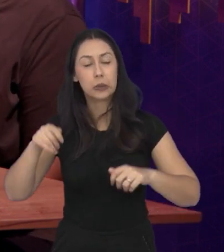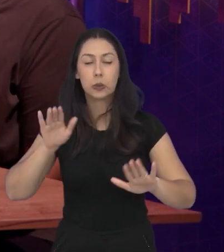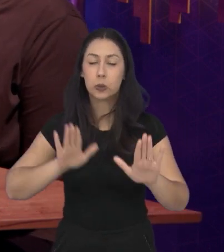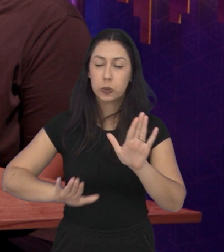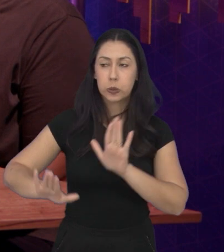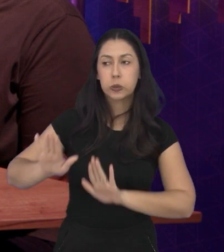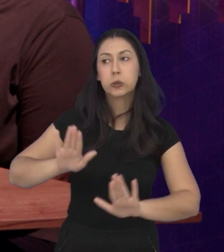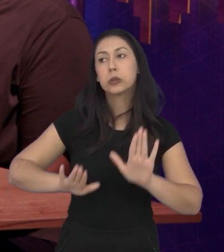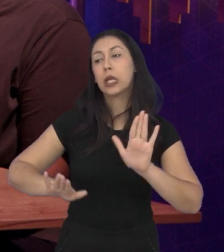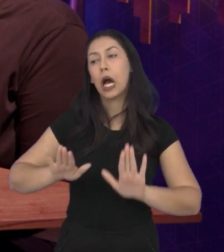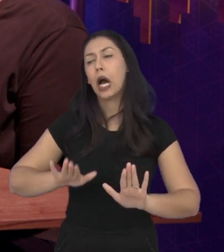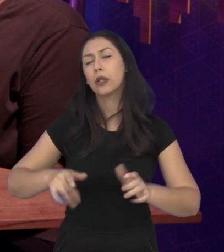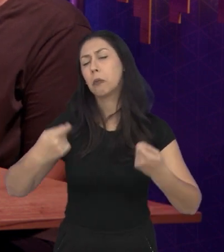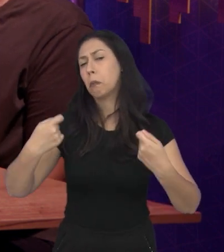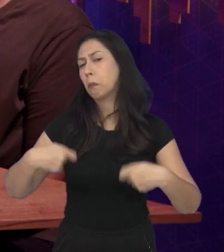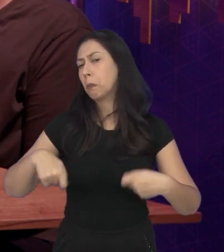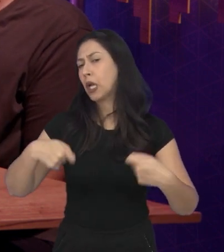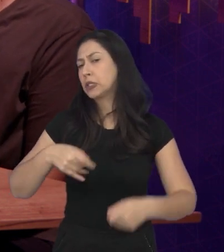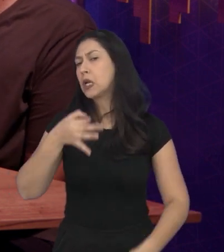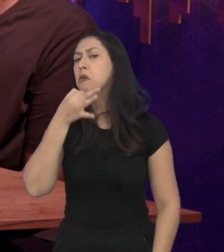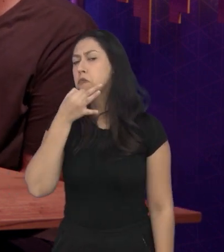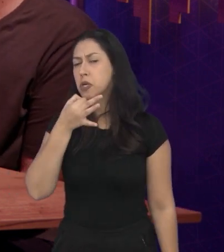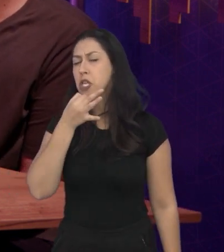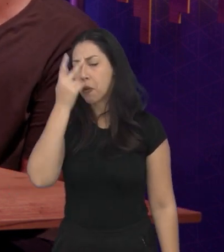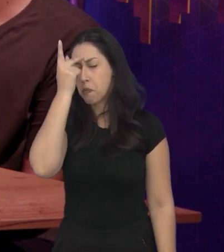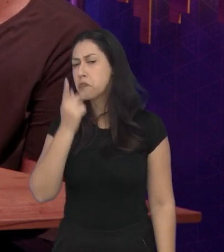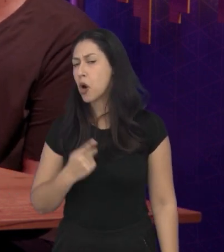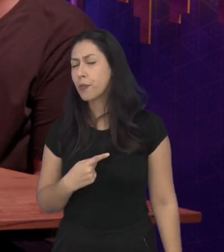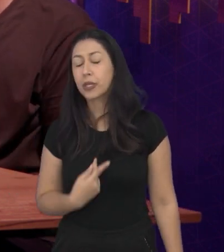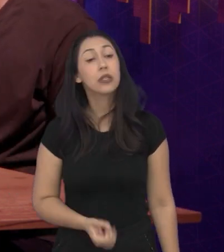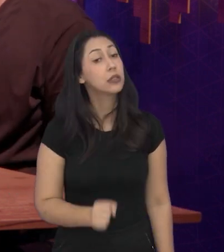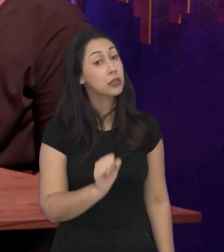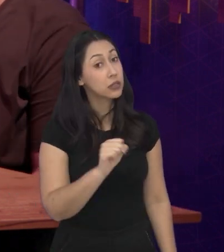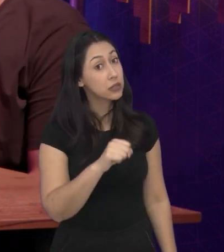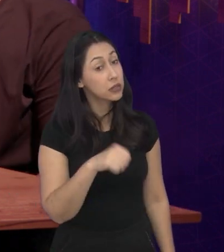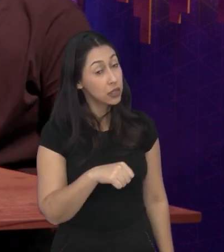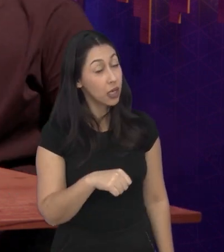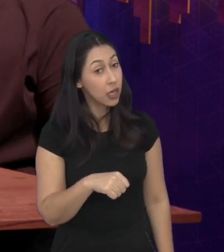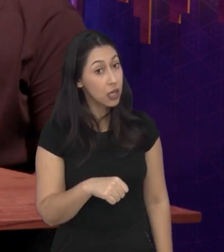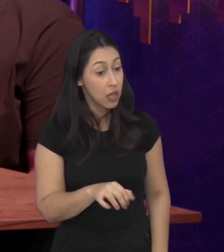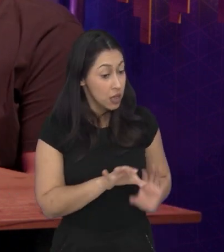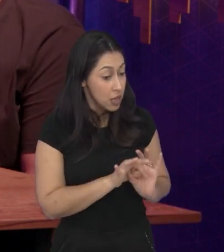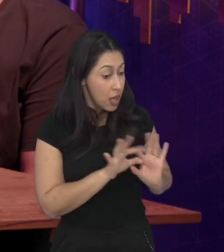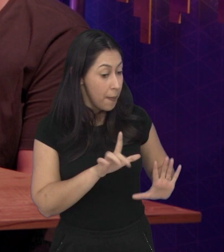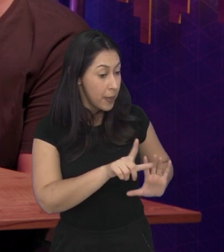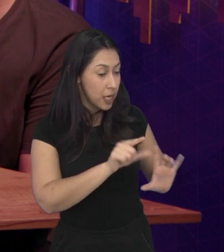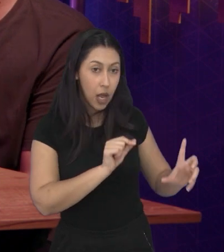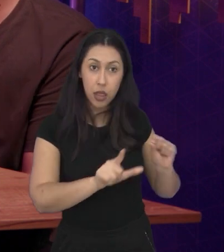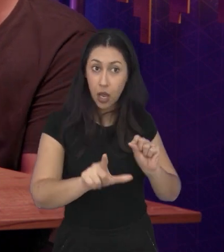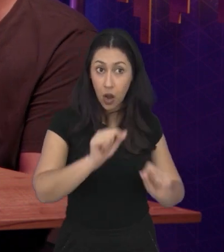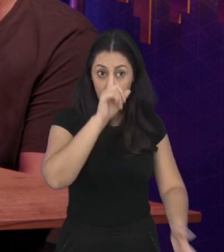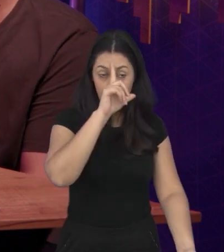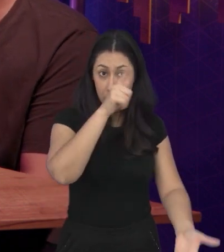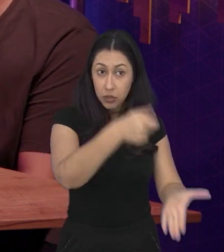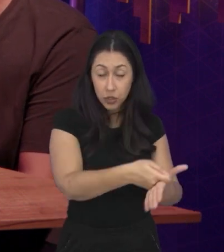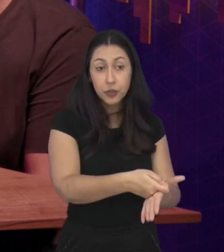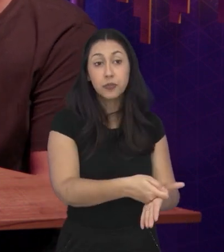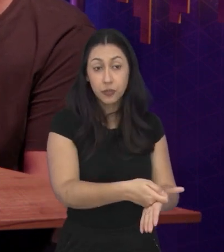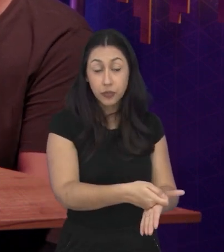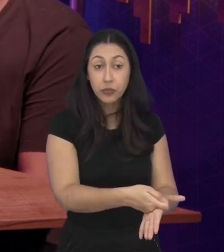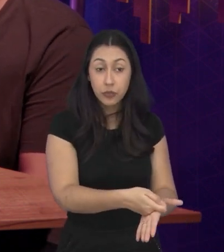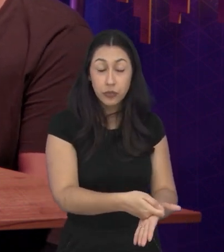ter a nossa própria autocrítica. Tem, né? Tem uma autonomia ali também, exatamente, né? Na hora de